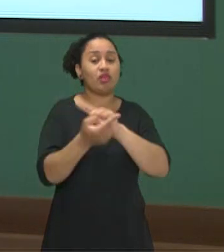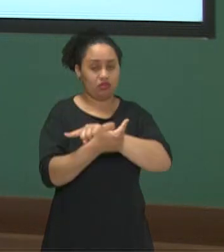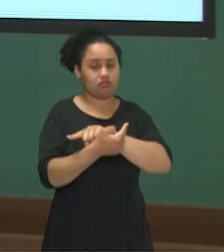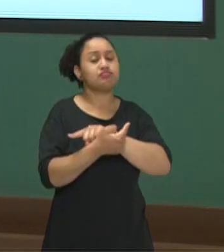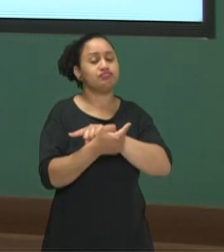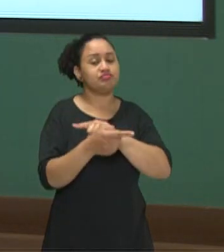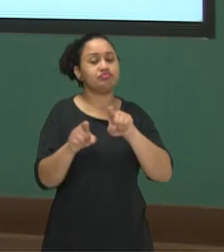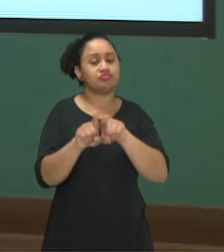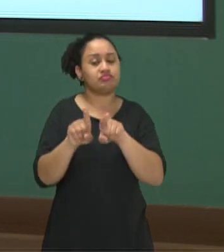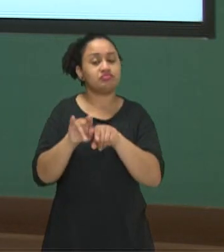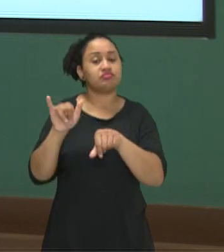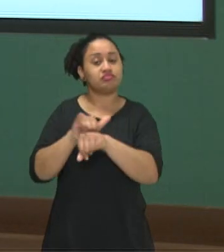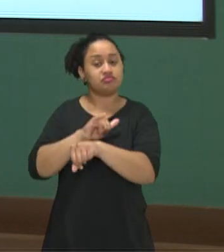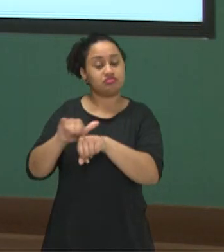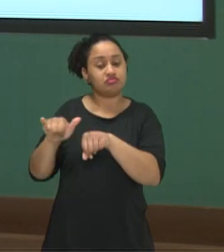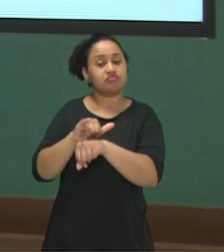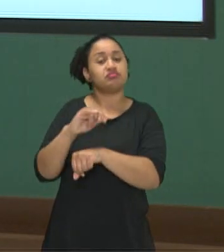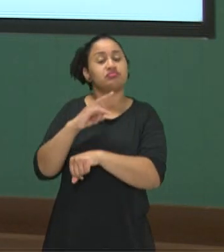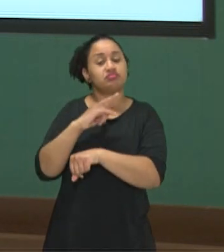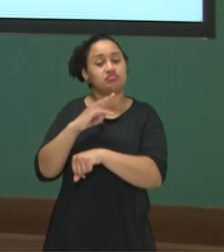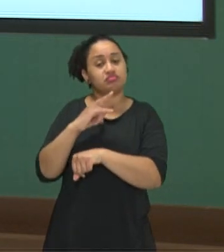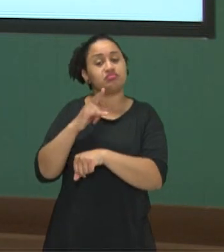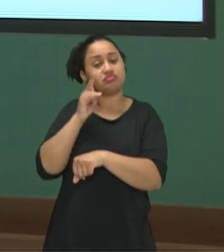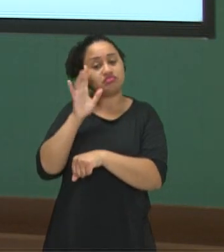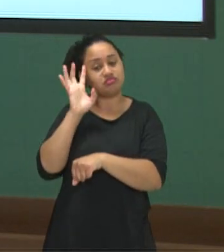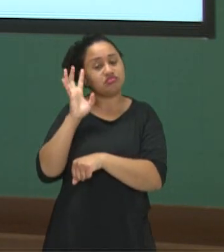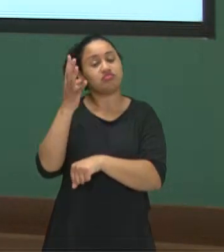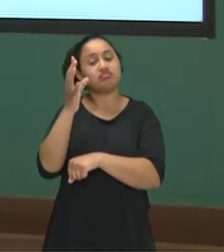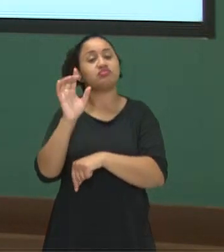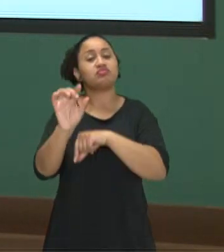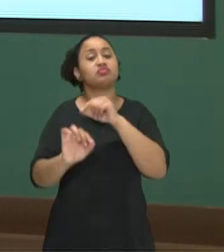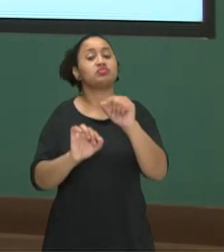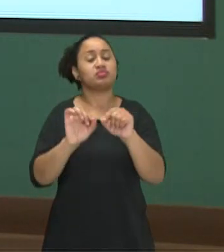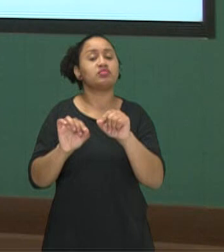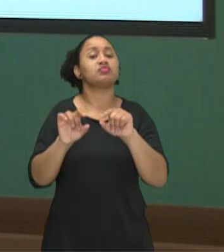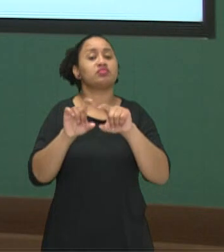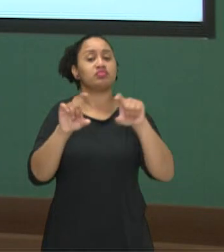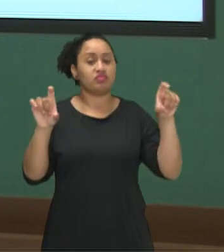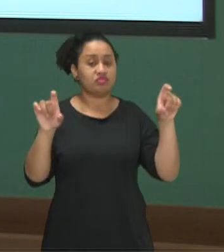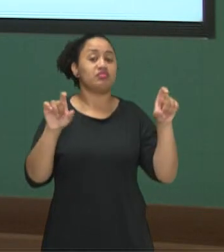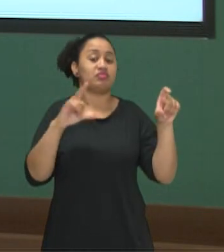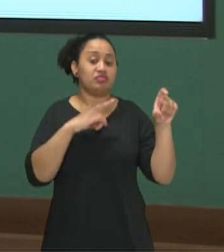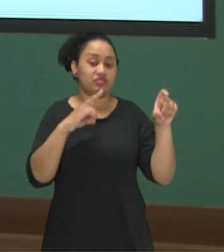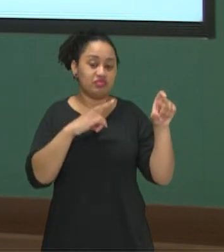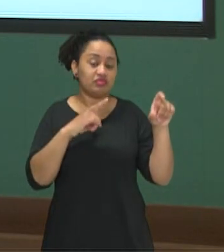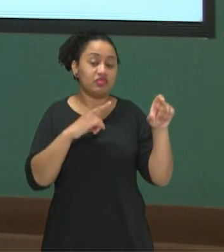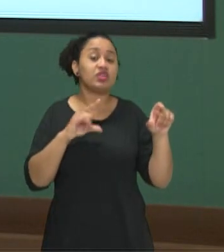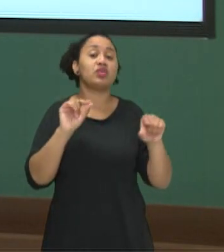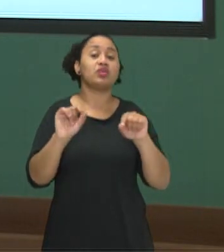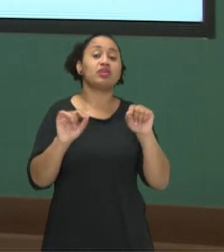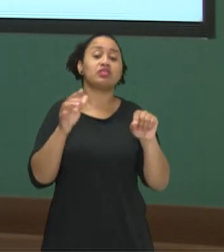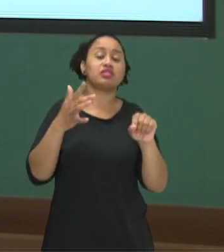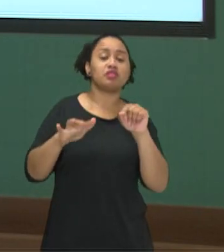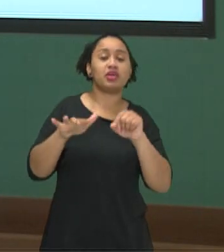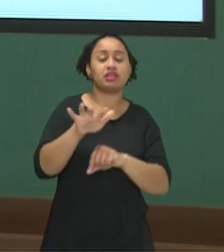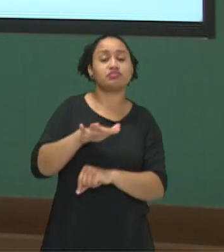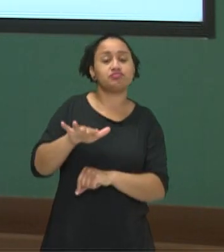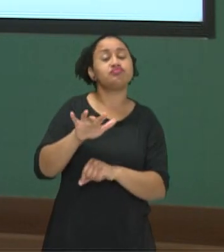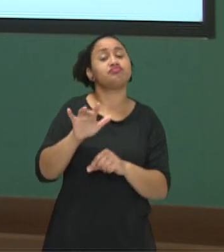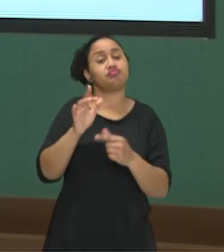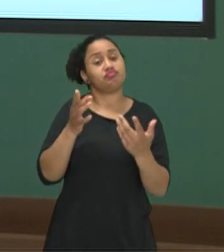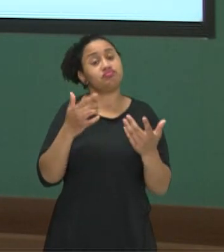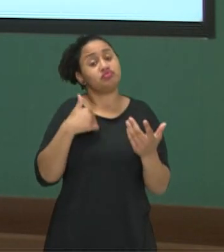vão aparecendo para a resolução da equação que você tem, conforme a situação, problema que